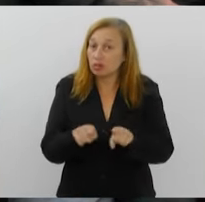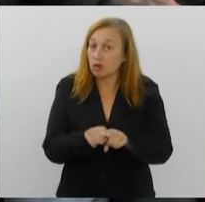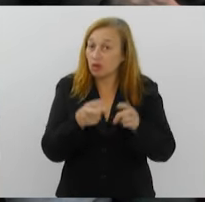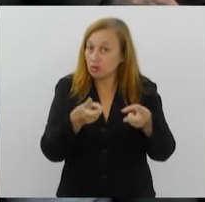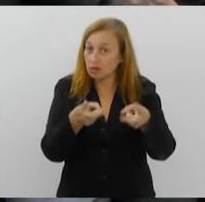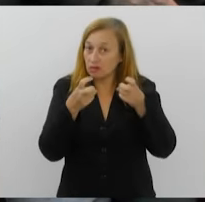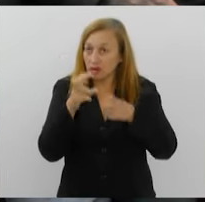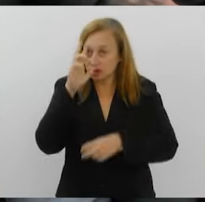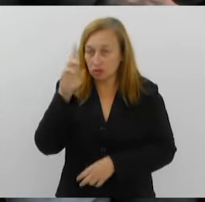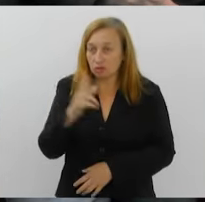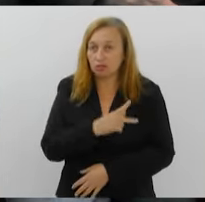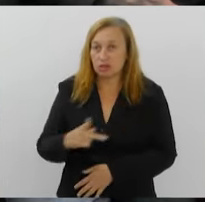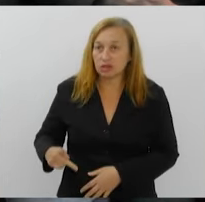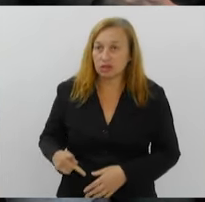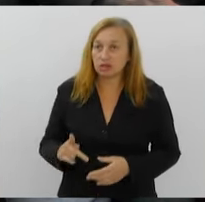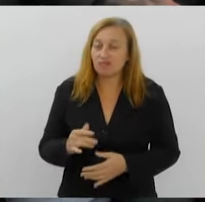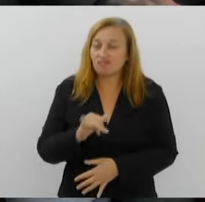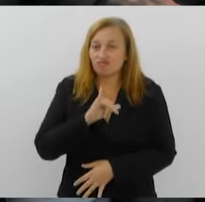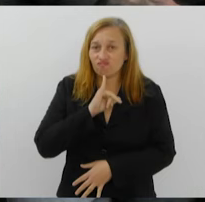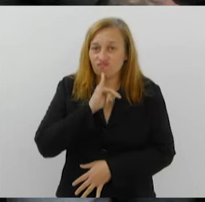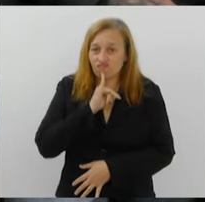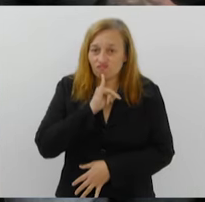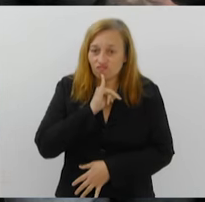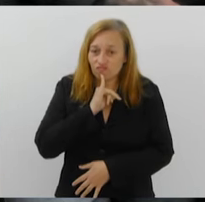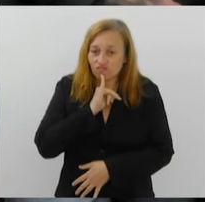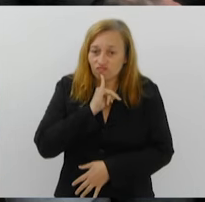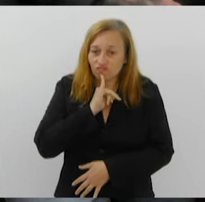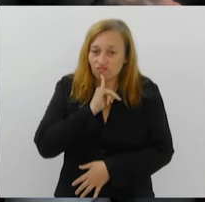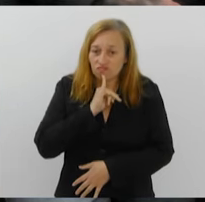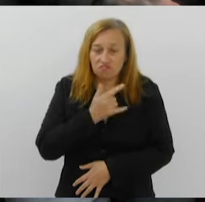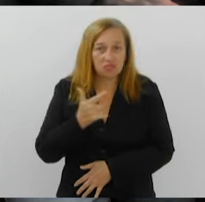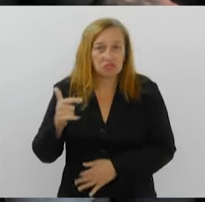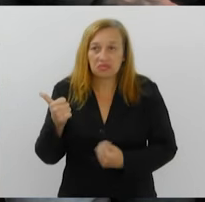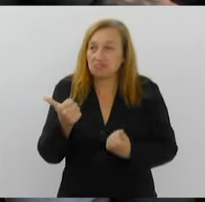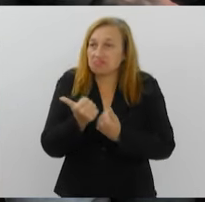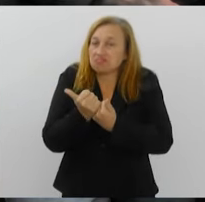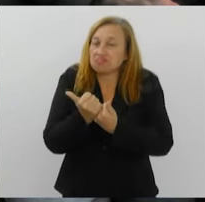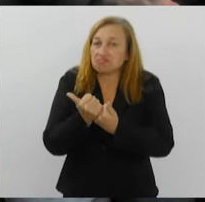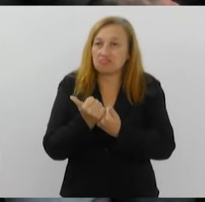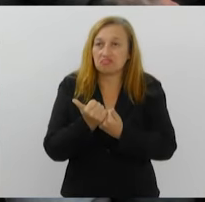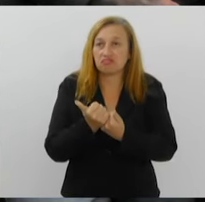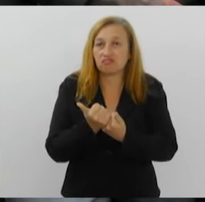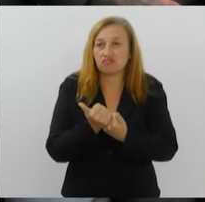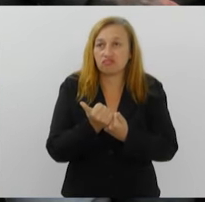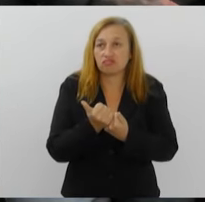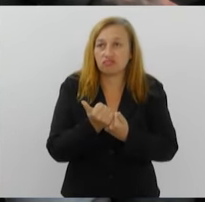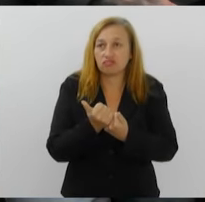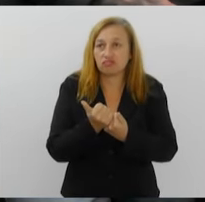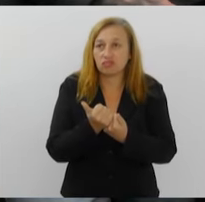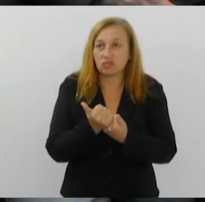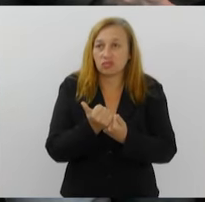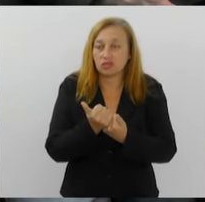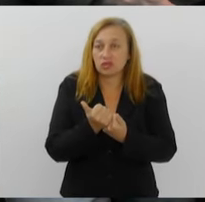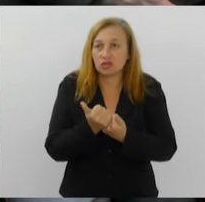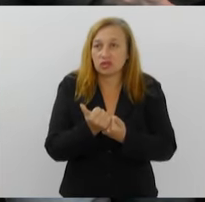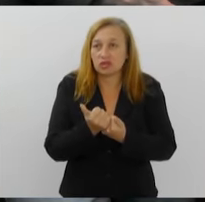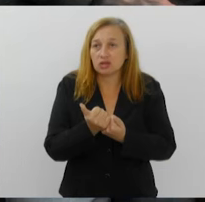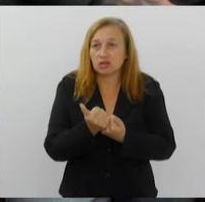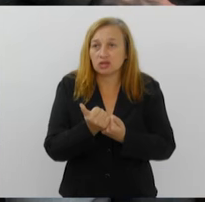presidente, infelizmente, sem nenhum amparo legal, passando por cima de